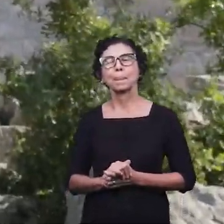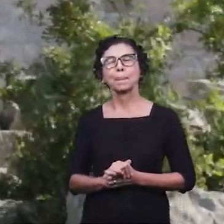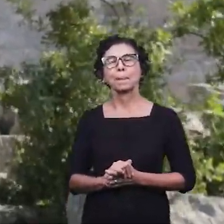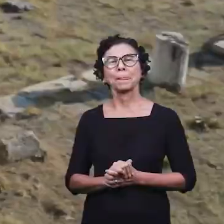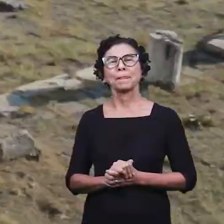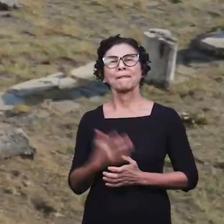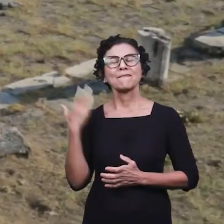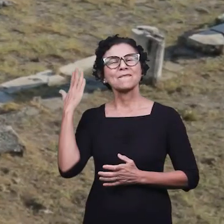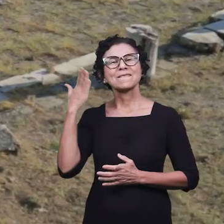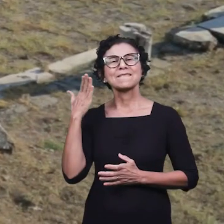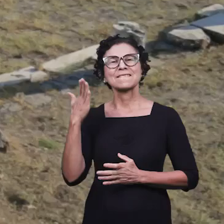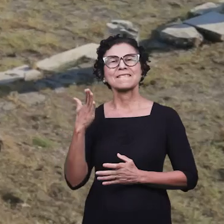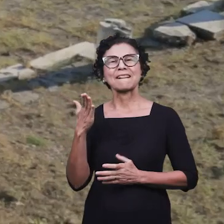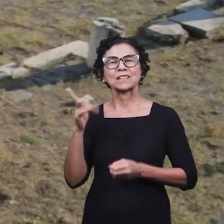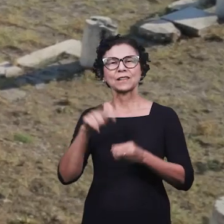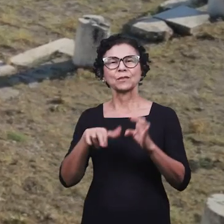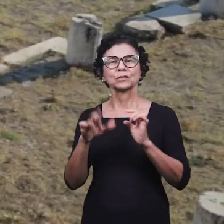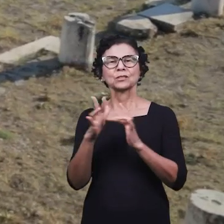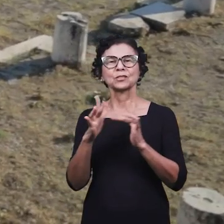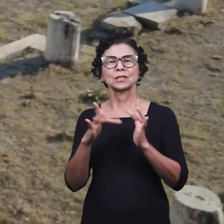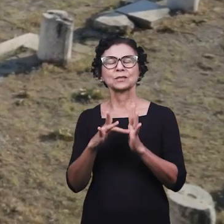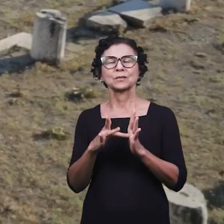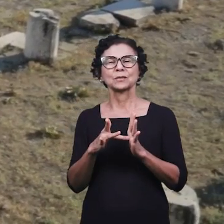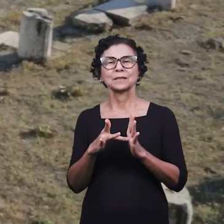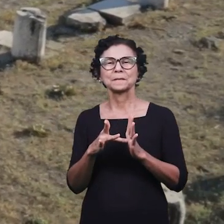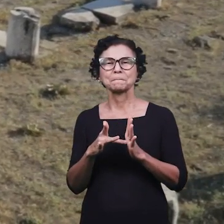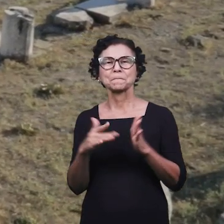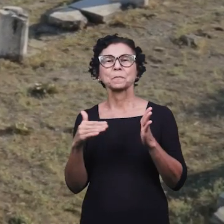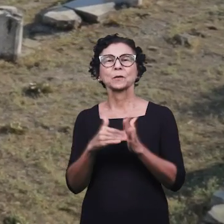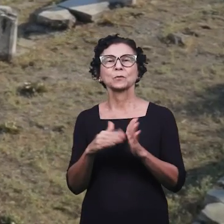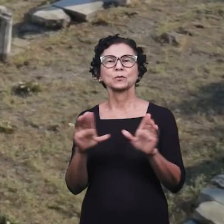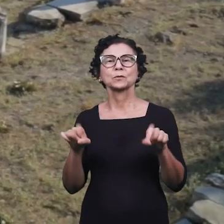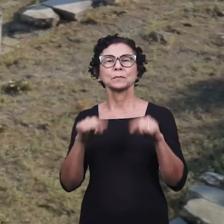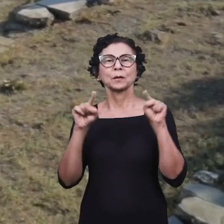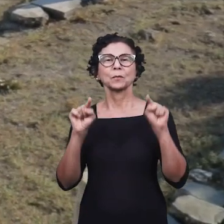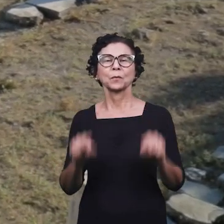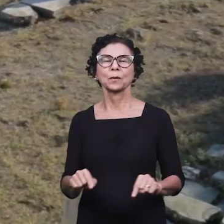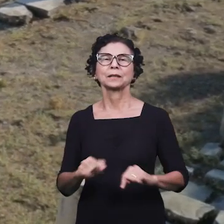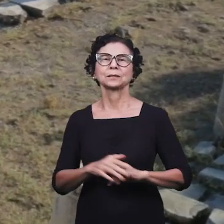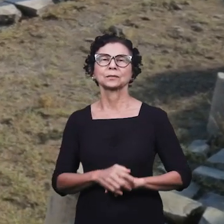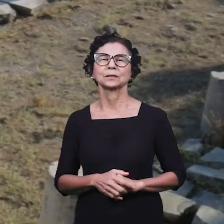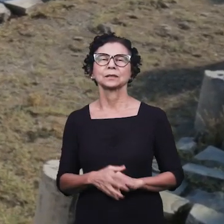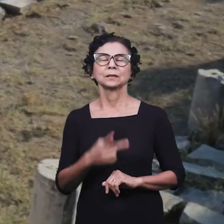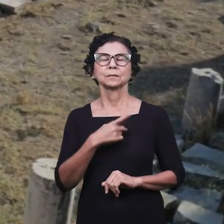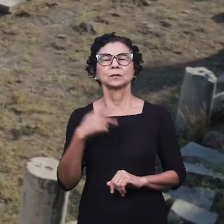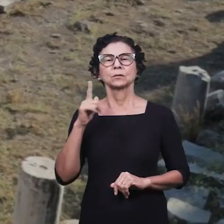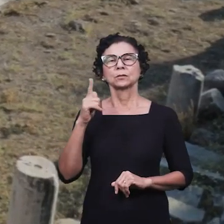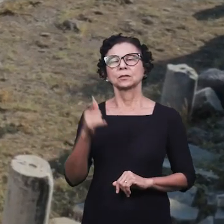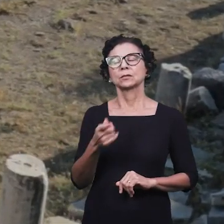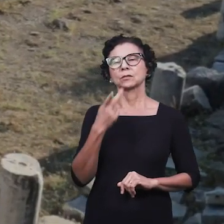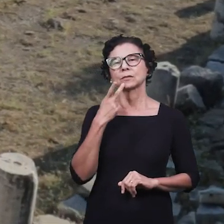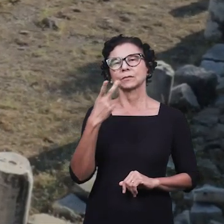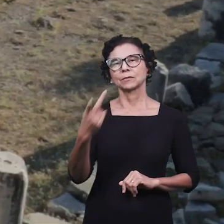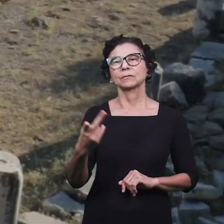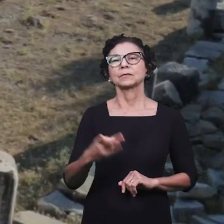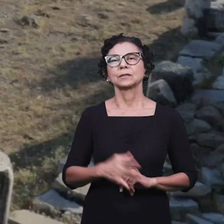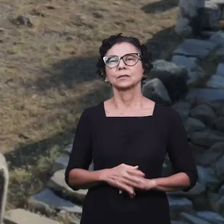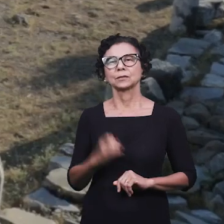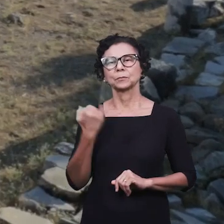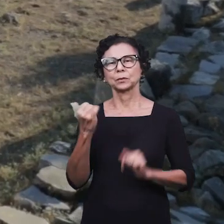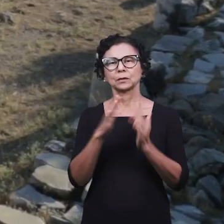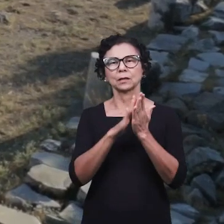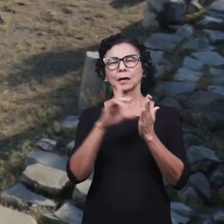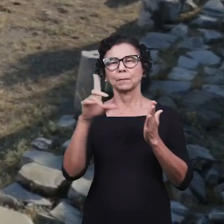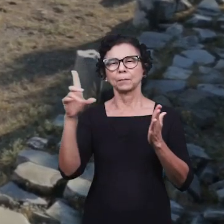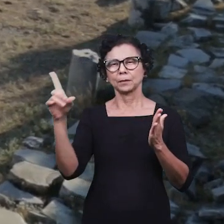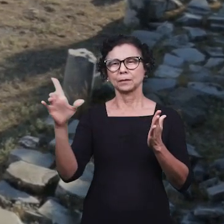será o mensageiro. E o pastor Gideuti falou sobre a importância da palavra hoje, da palavra de Deus, da Bíblia Sagrada,